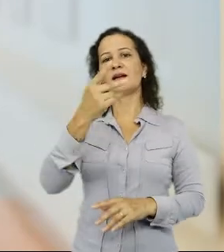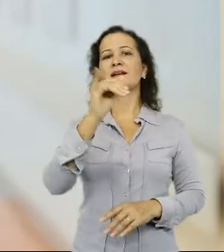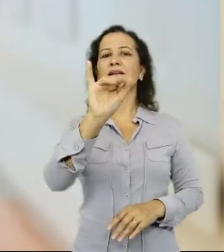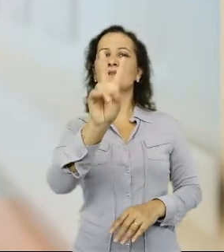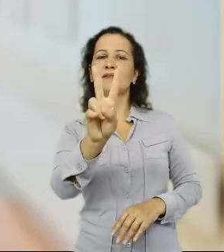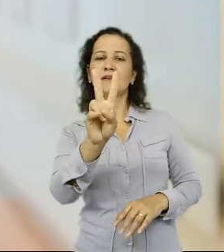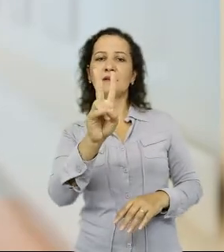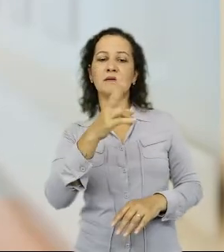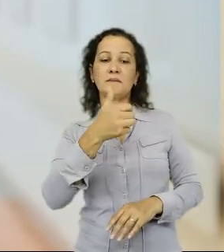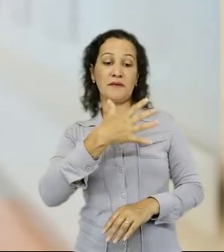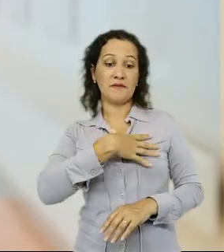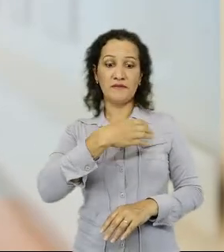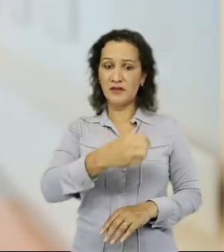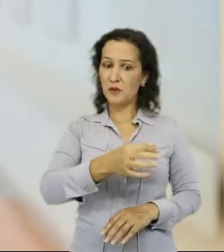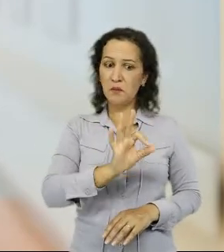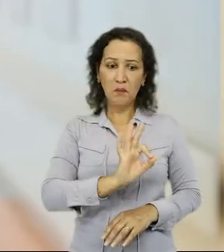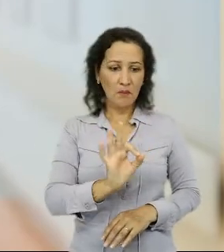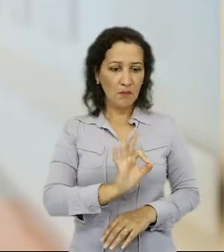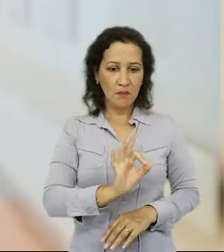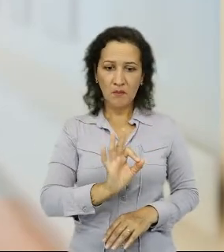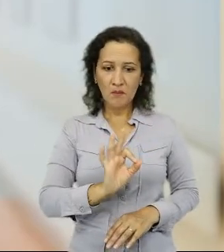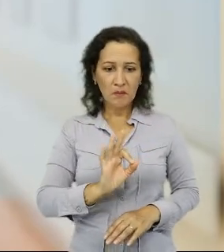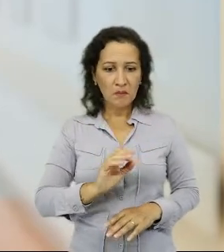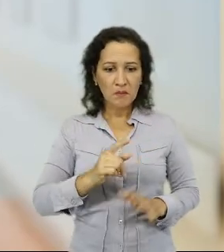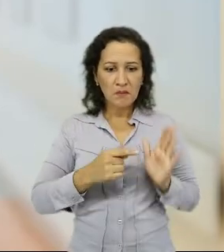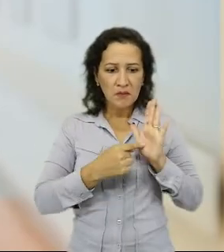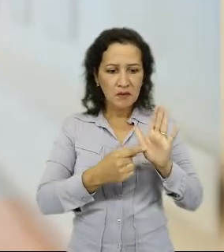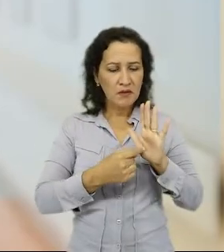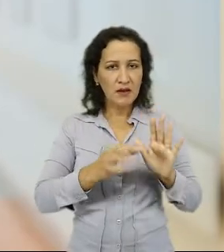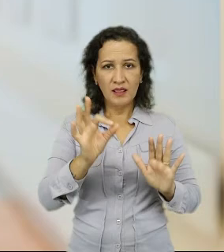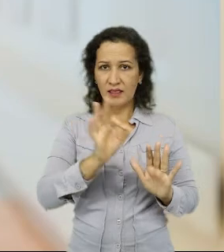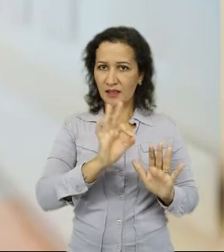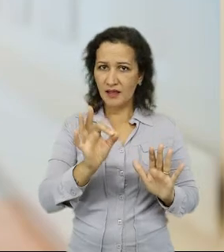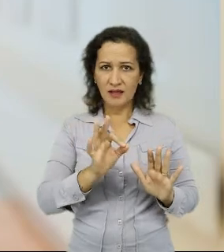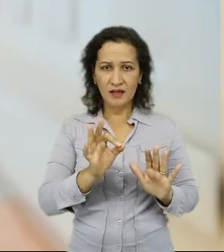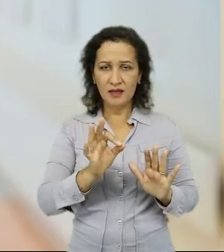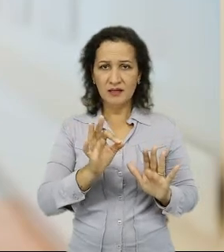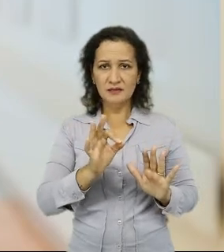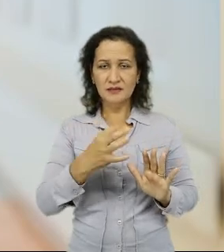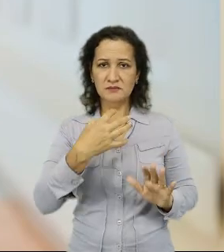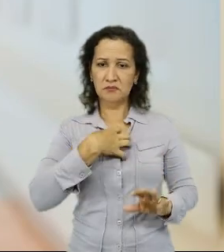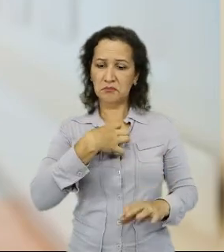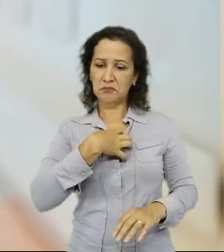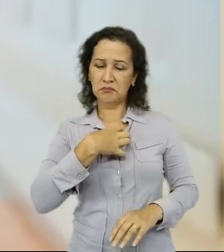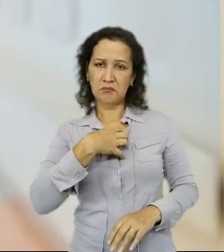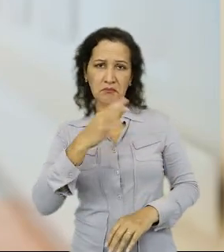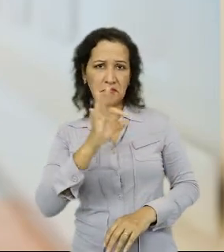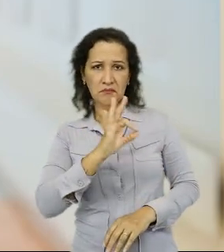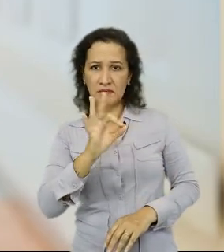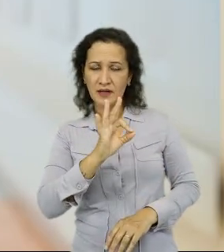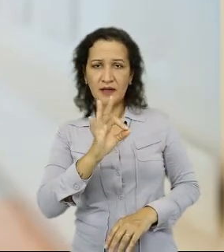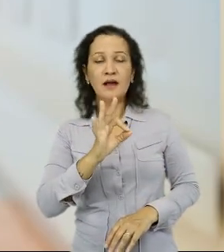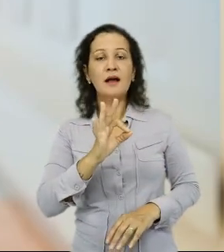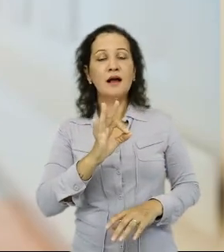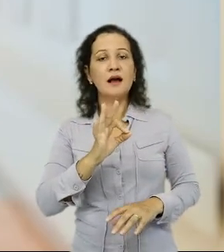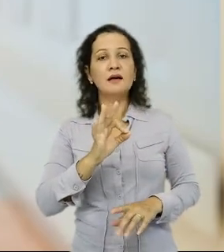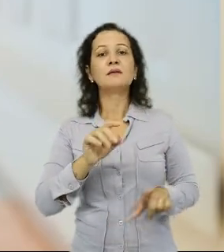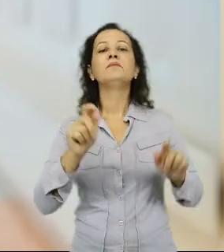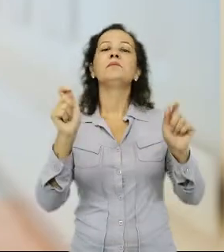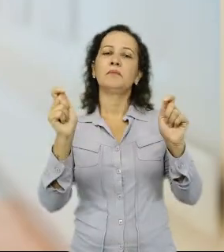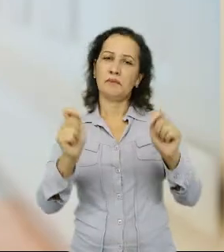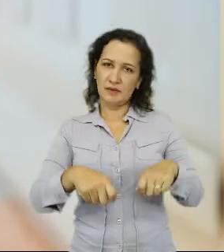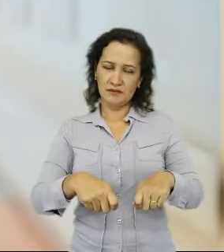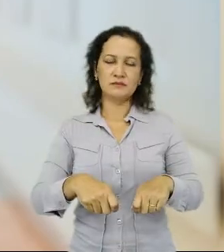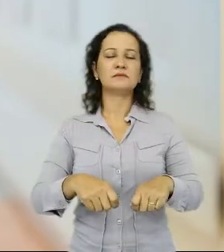que não apresentam alterações imunológicas e não registrem sinais ou sintomas clínicos indicativos de imunodeficiência,